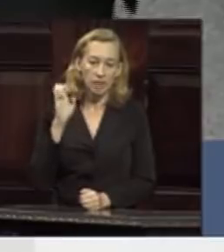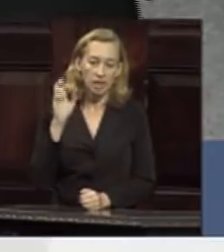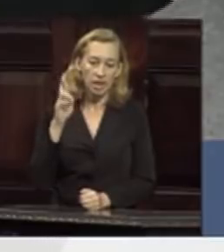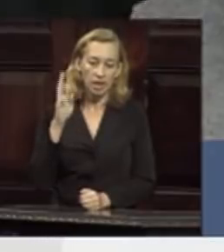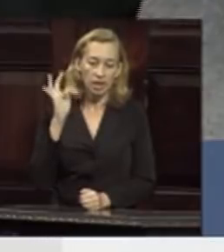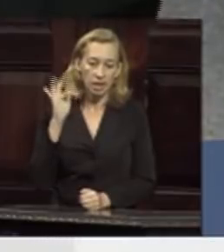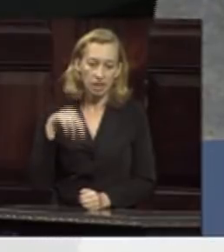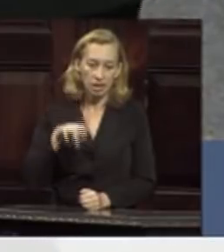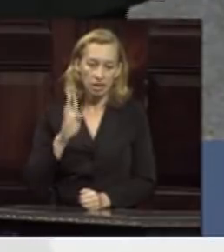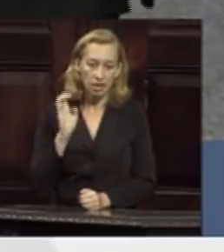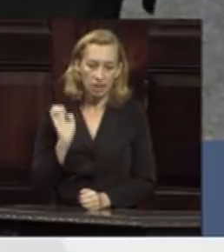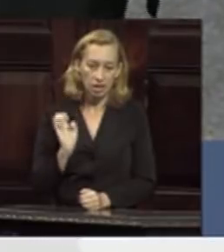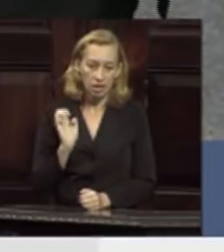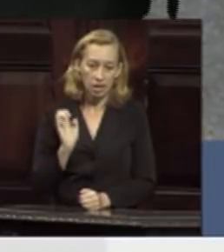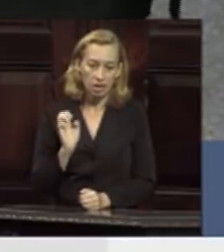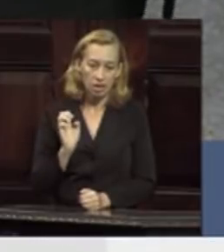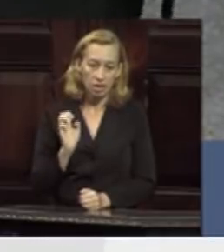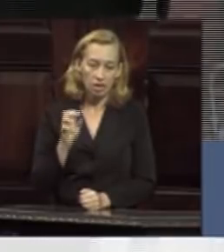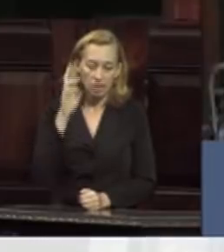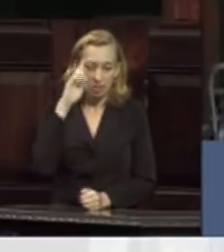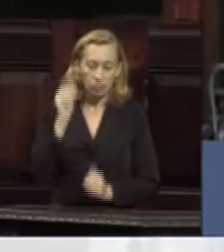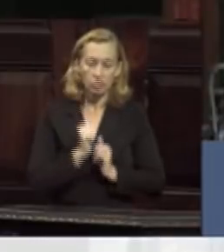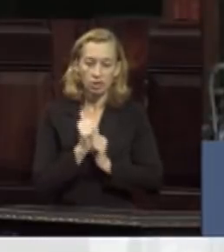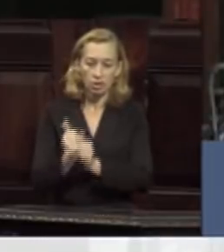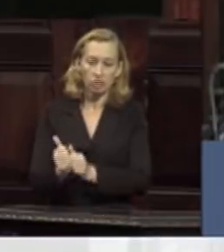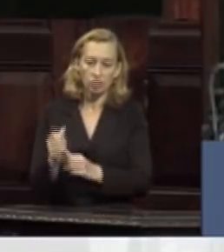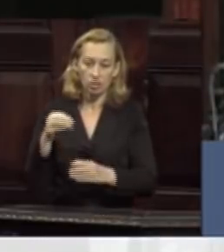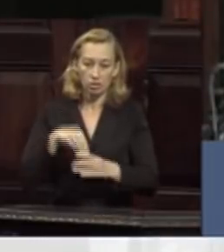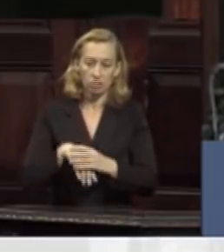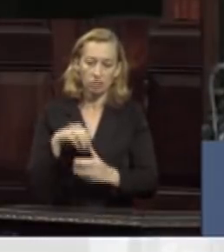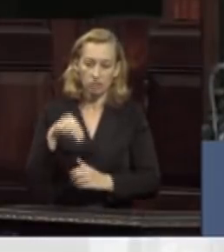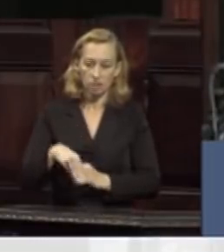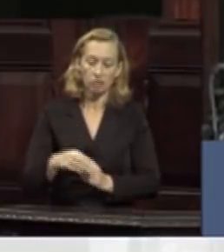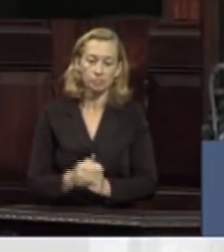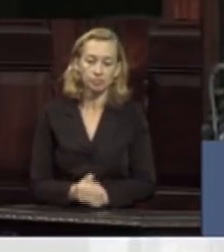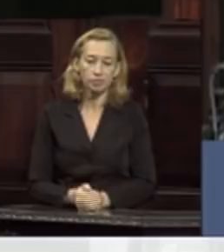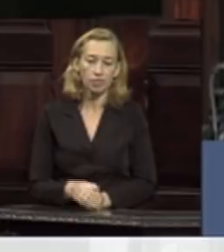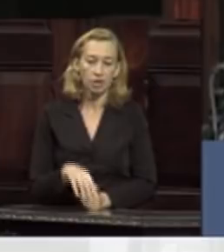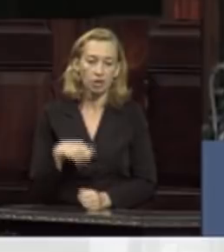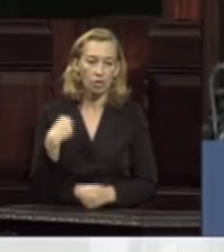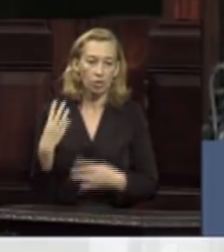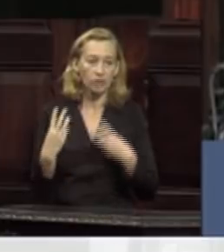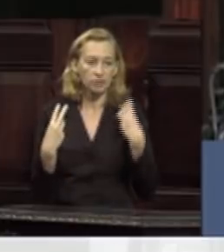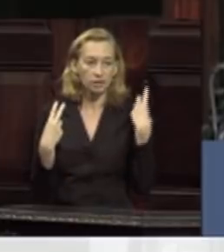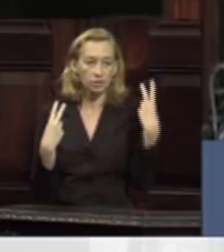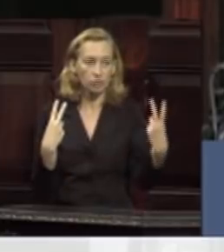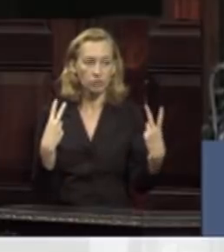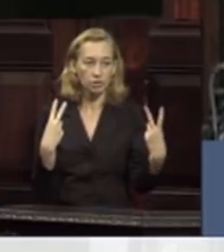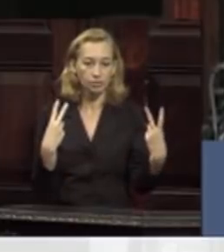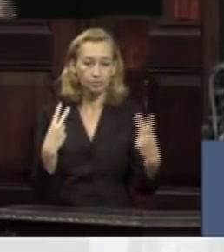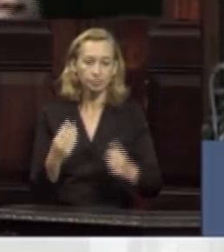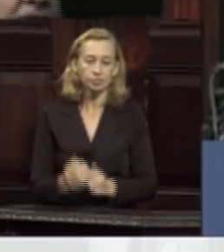Senhor presidente, acompanho o relator. 4-2. Deputado Gilberto Palmares.